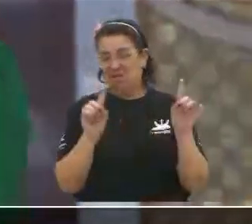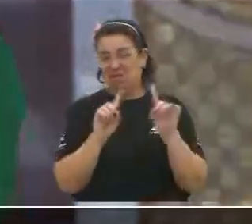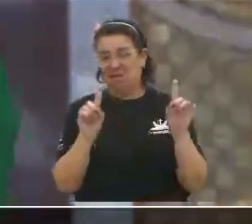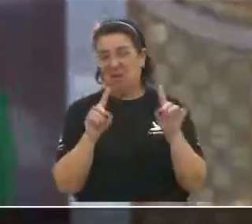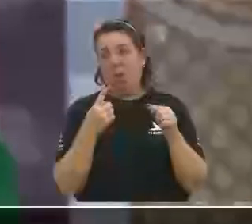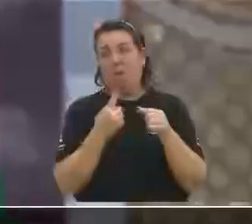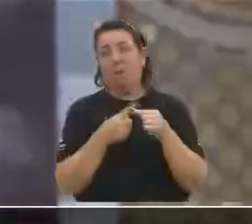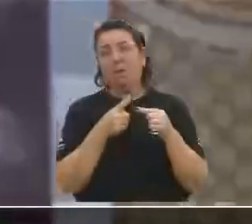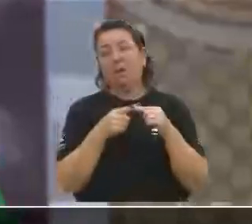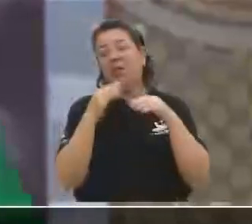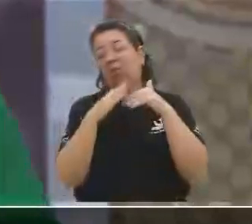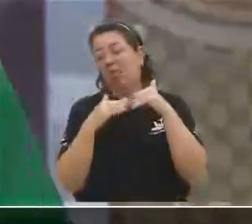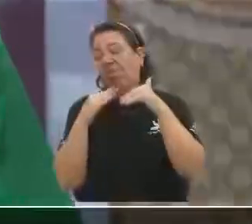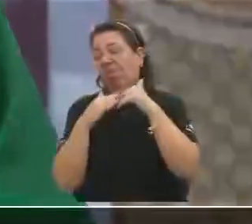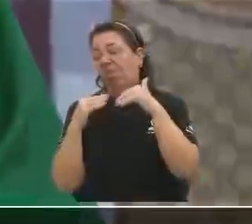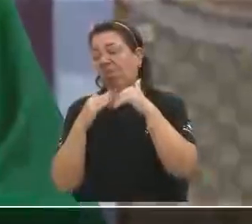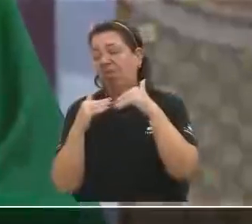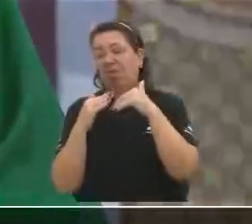Consolação